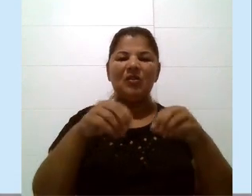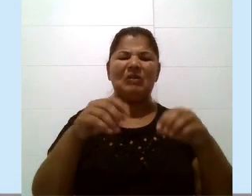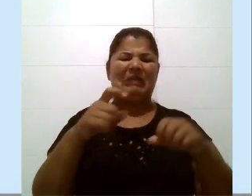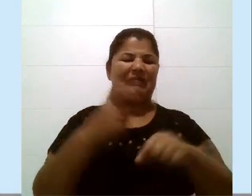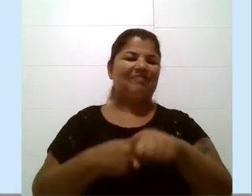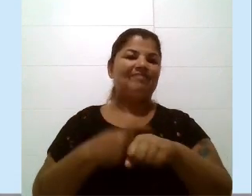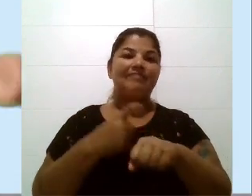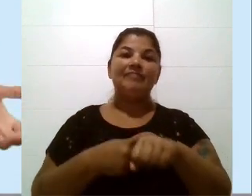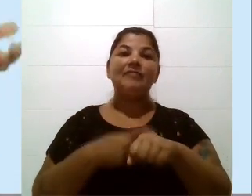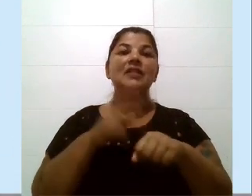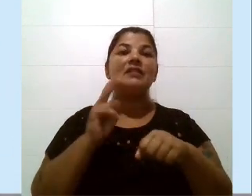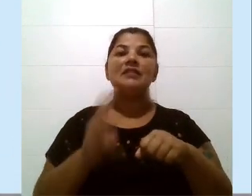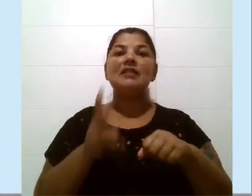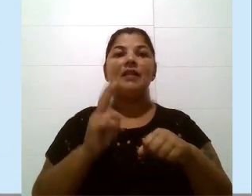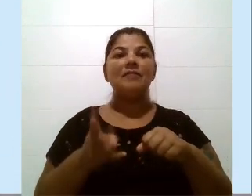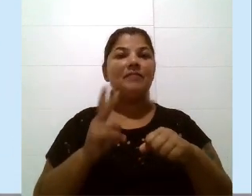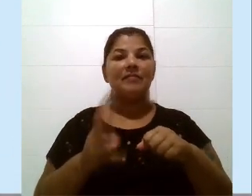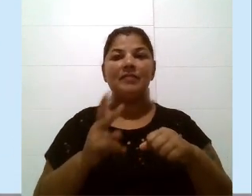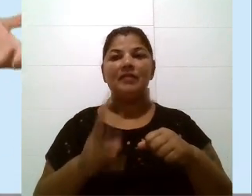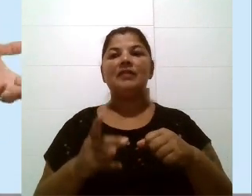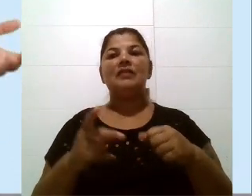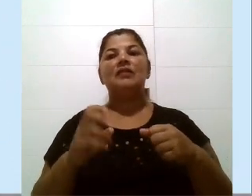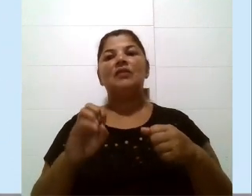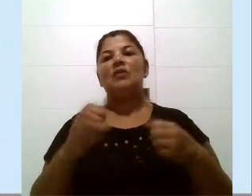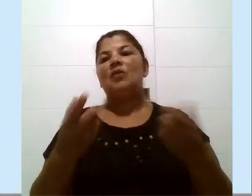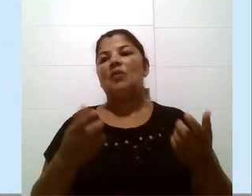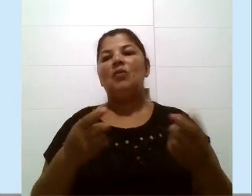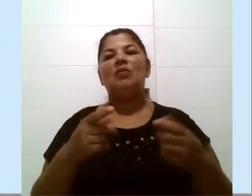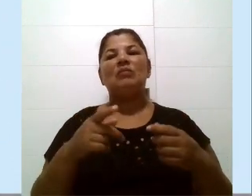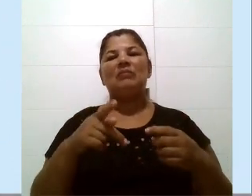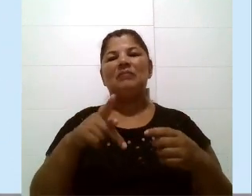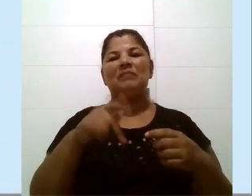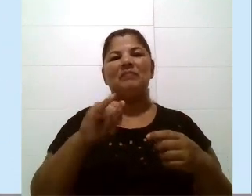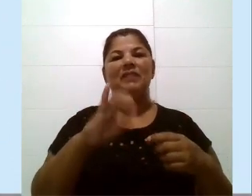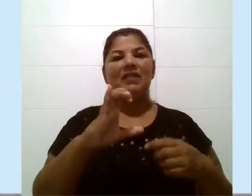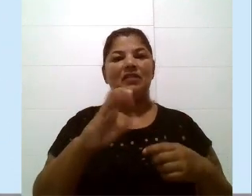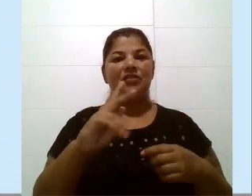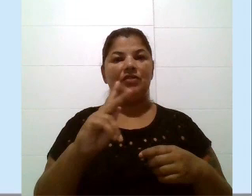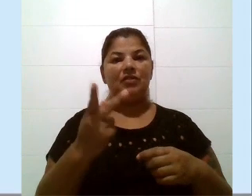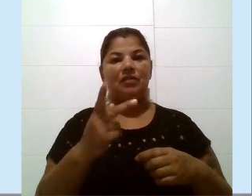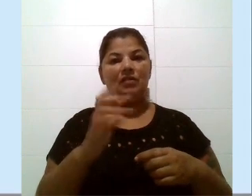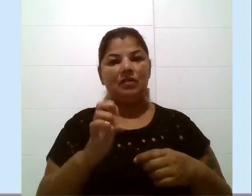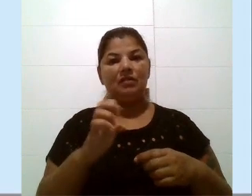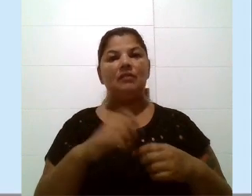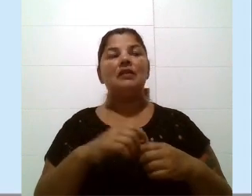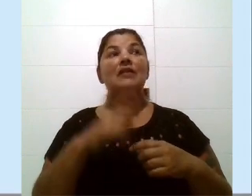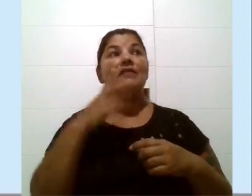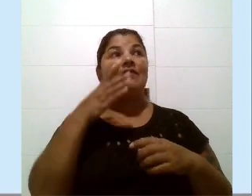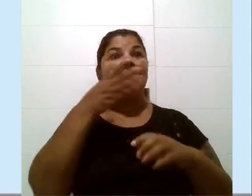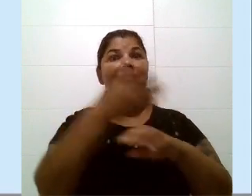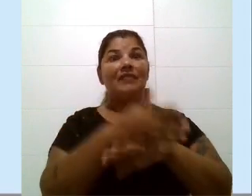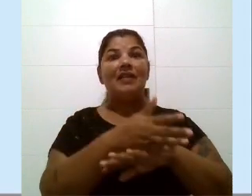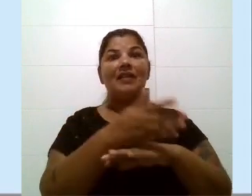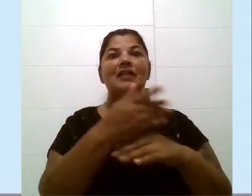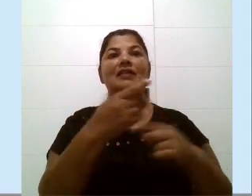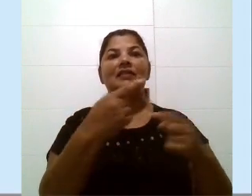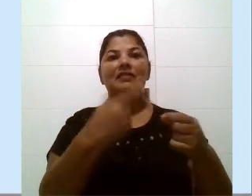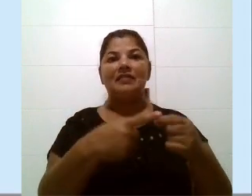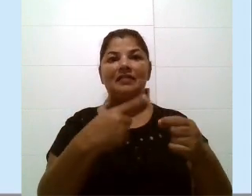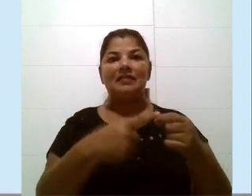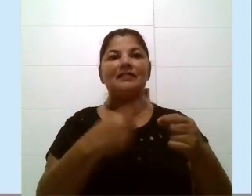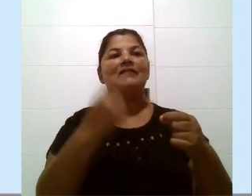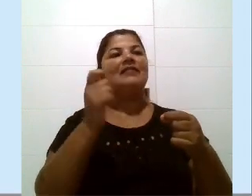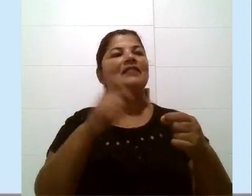concreto, ou sem estar coberto aí por piche, né? Então, você quando vai até o campo, você consegue ver solos